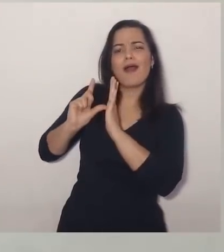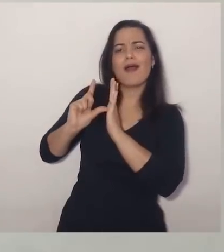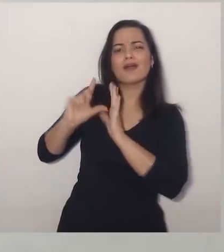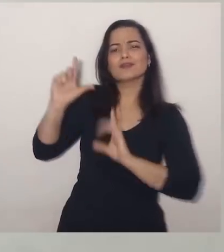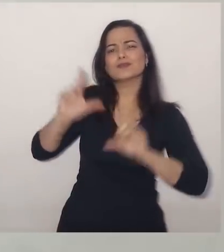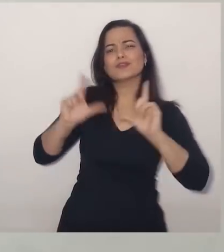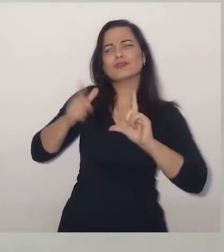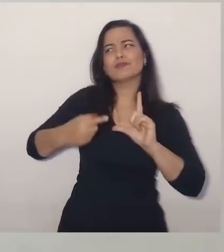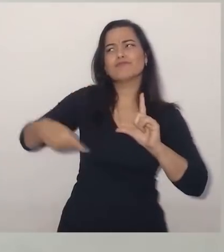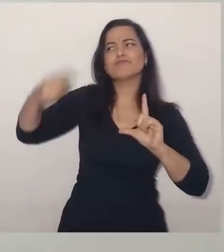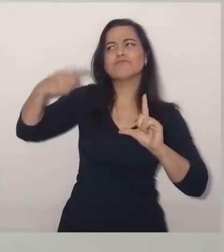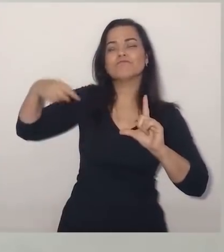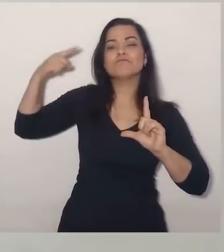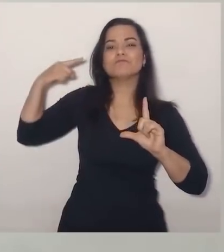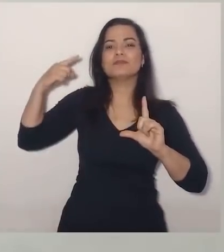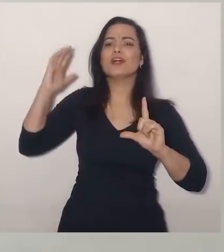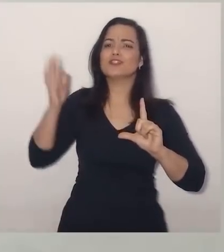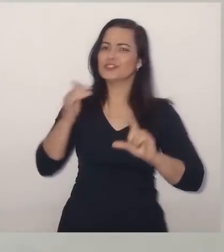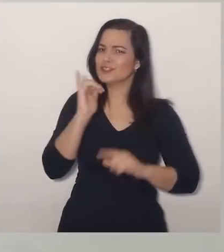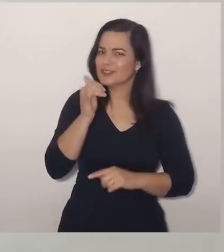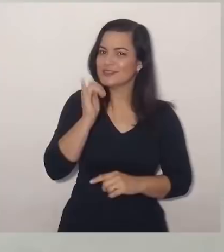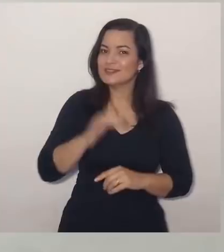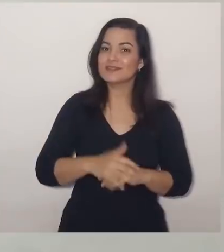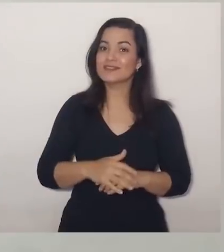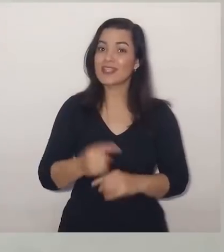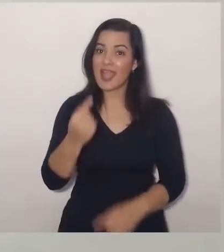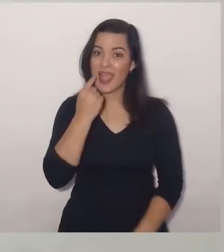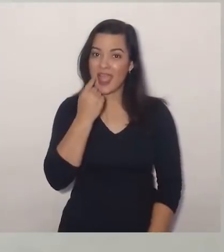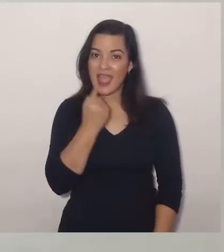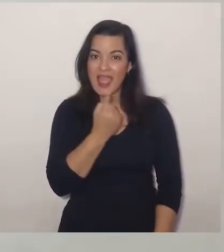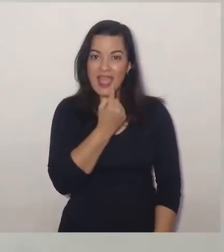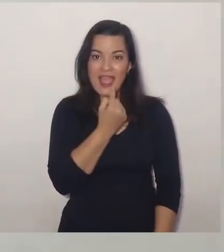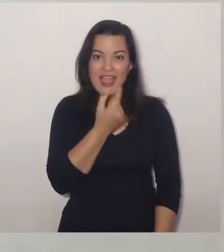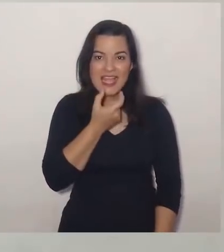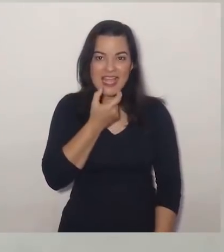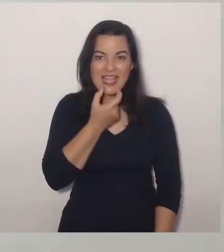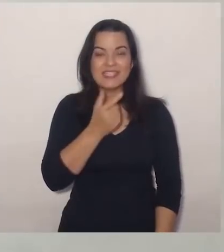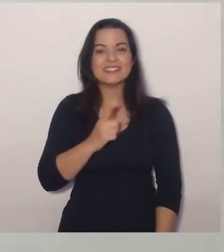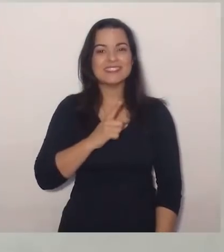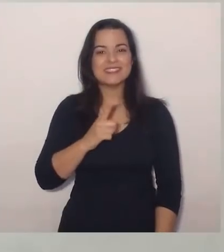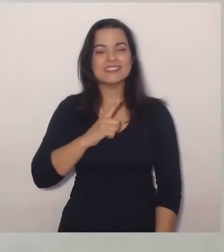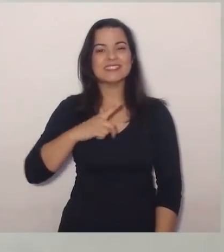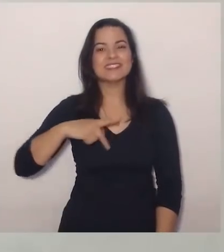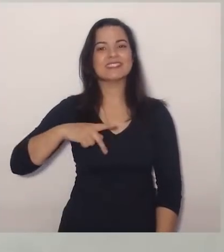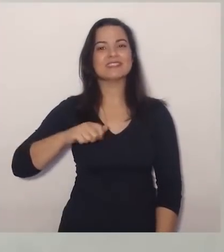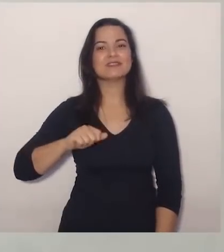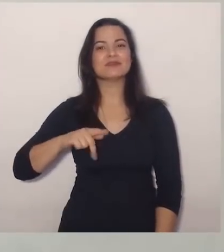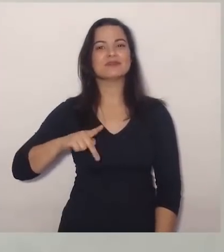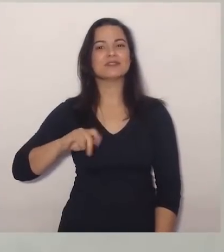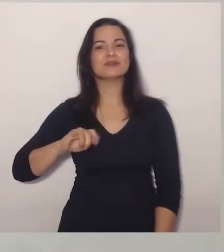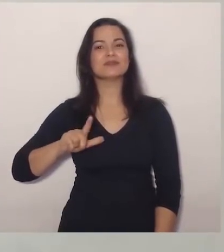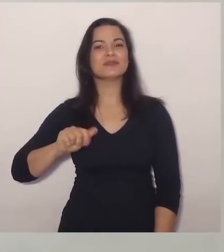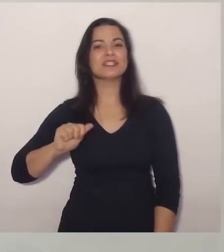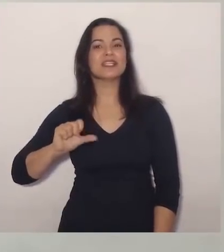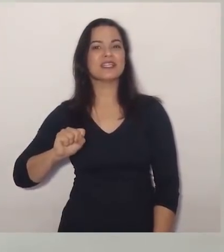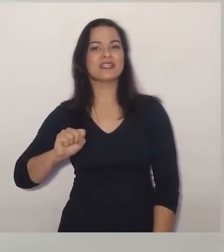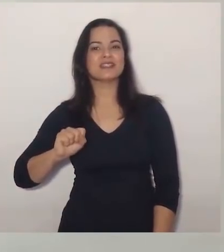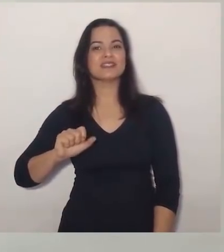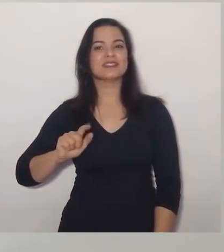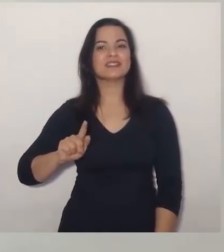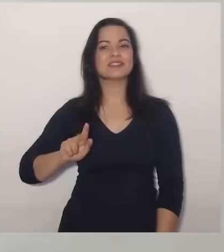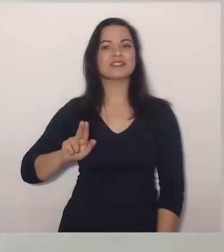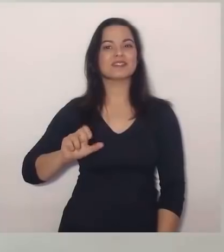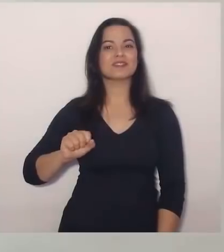hein? Na nossa língua, nós temos as papilas gustativas, que são